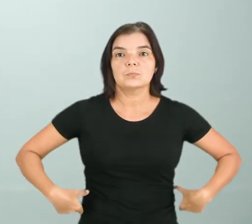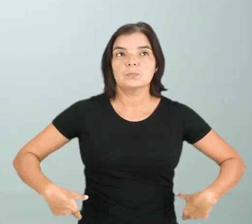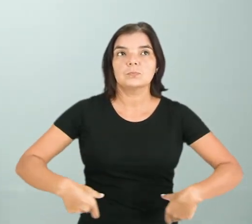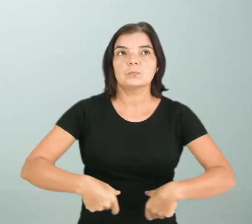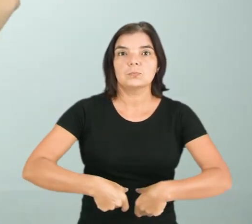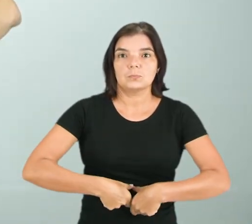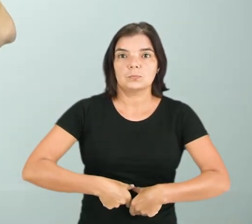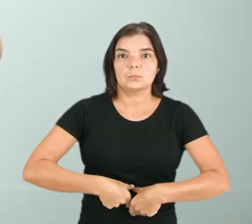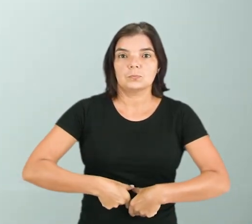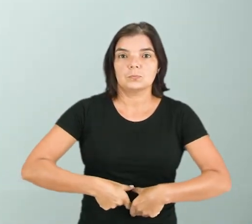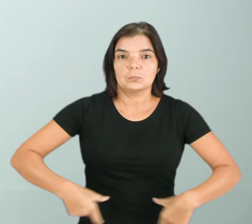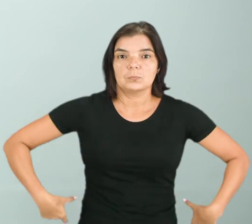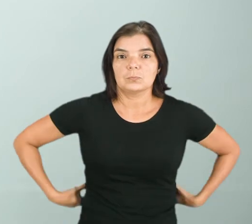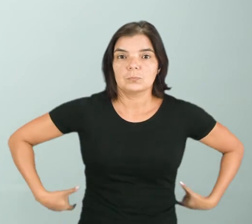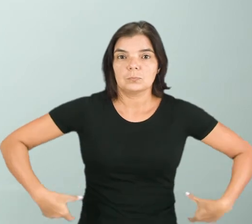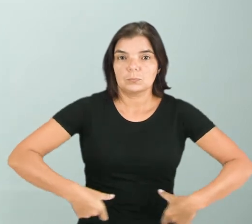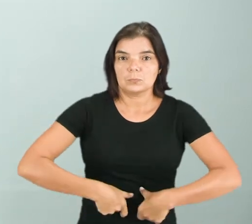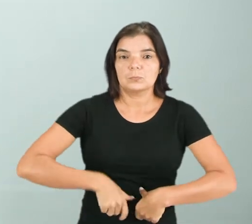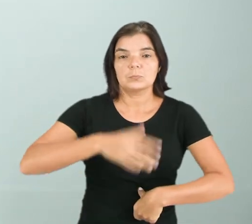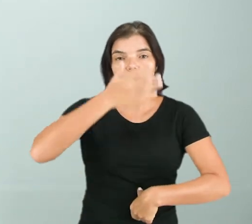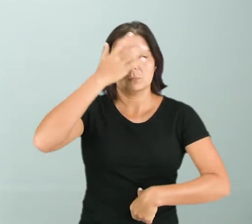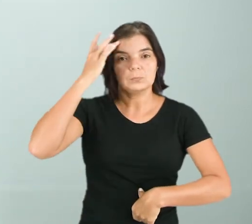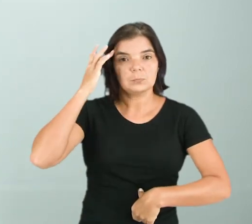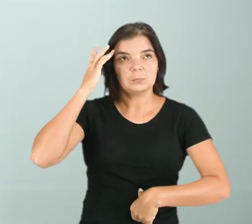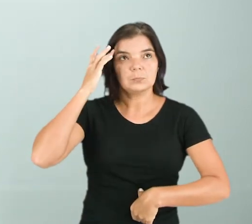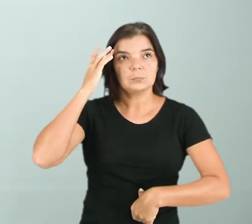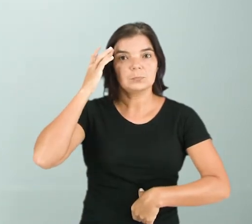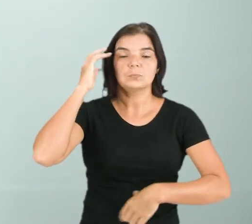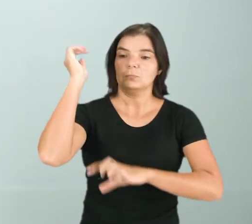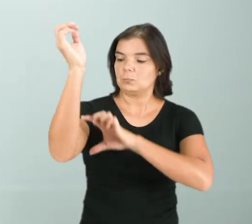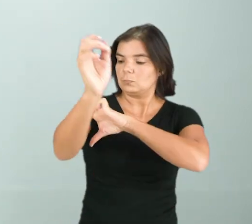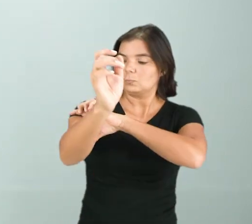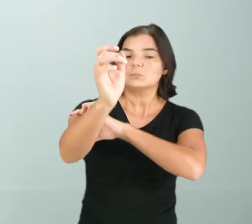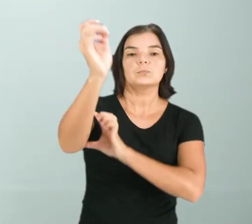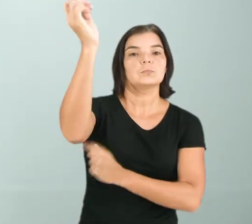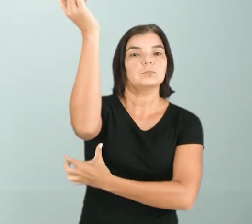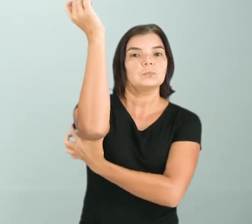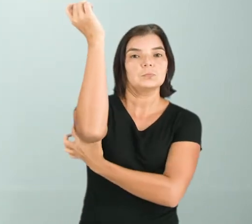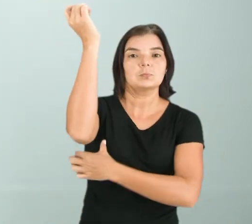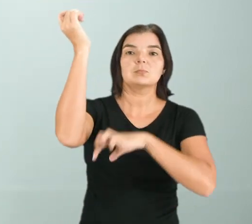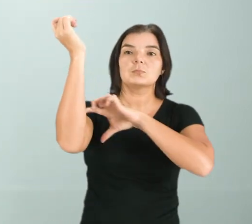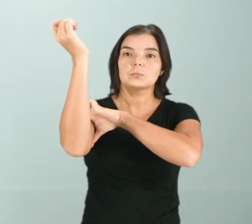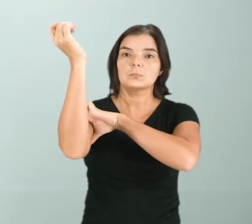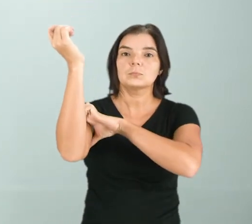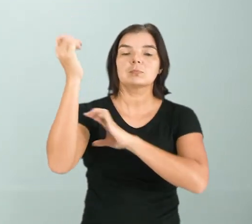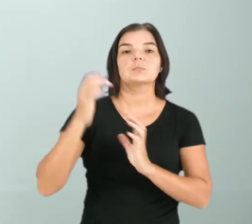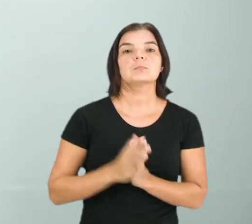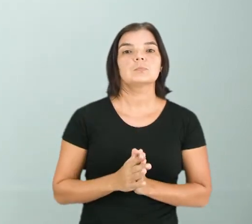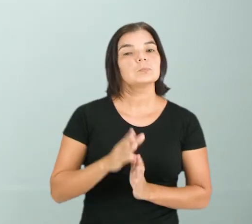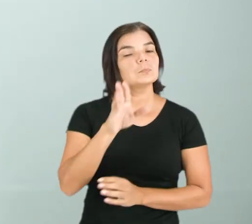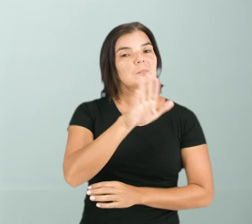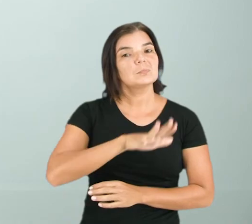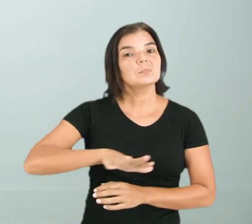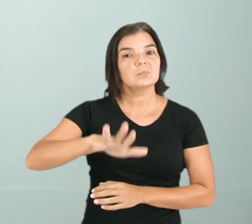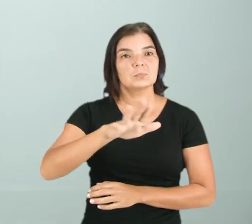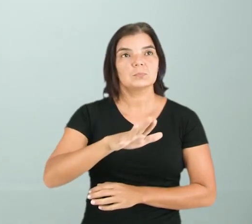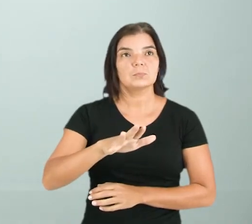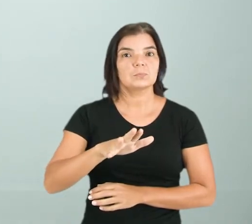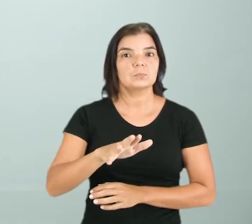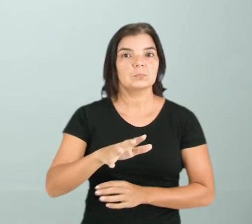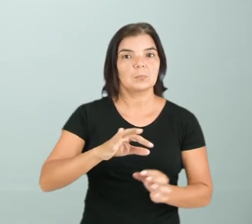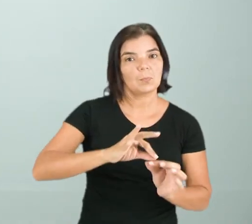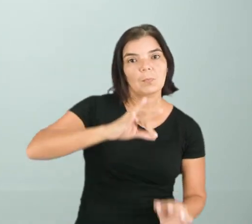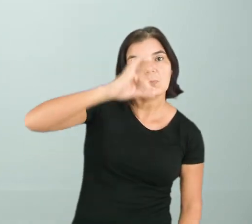Aqui, ó, a circunferência das pessoas, a circunferência aqui do braço, ó, tá entendendo? Ela geralmente não é de medir assim